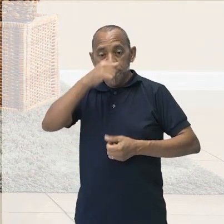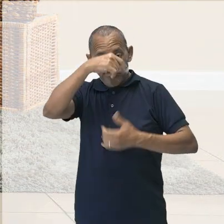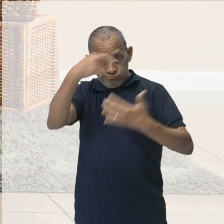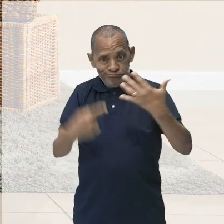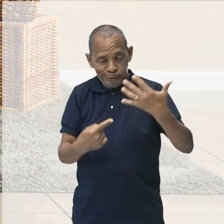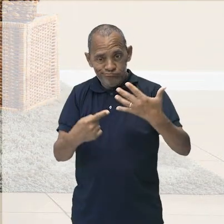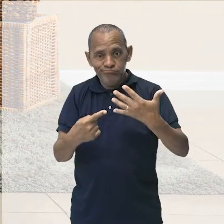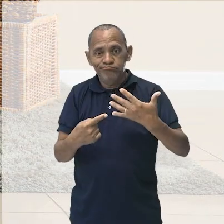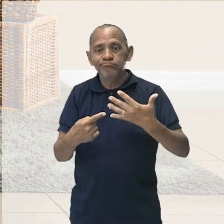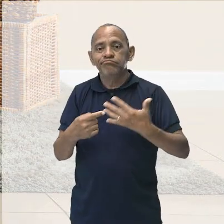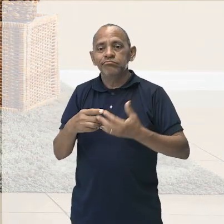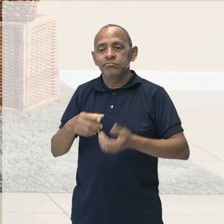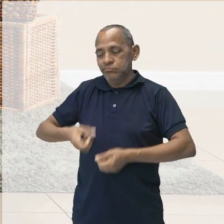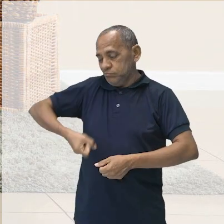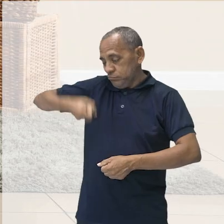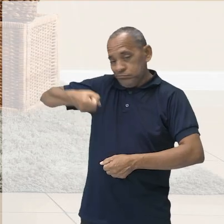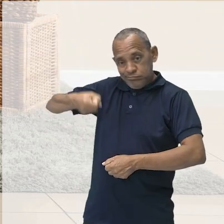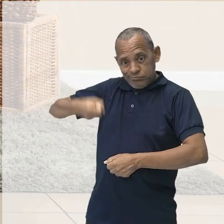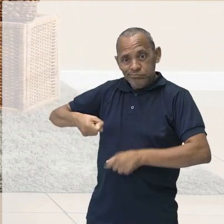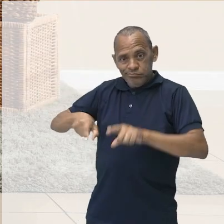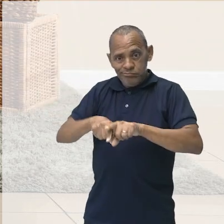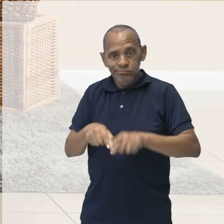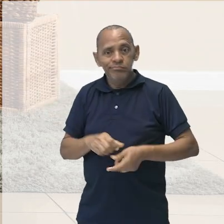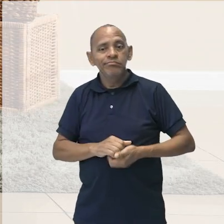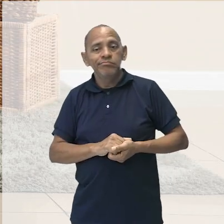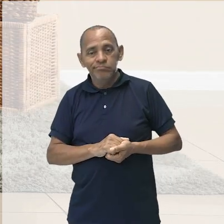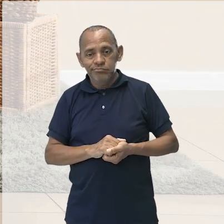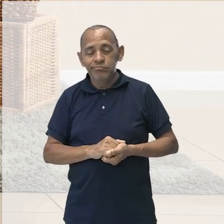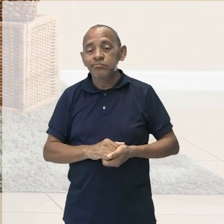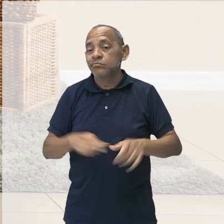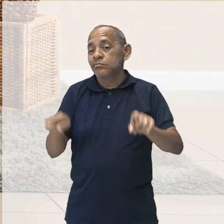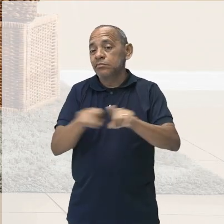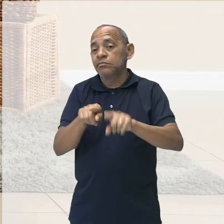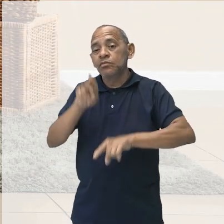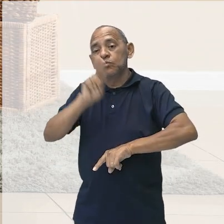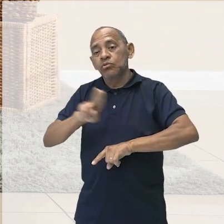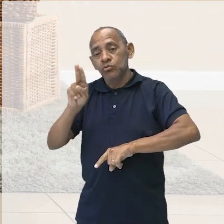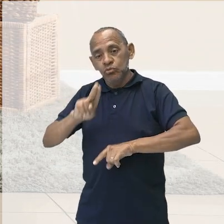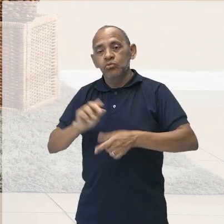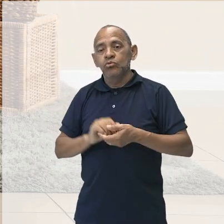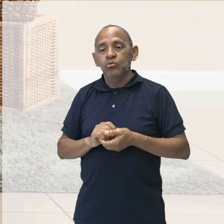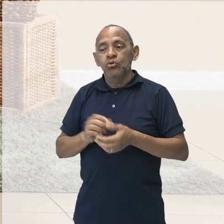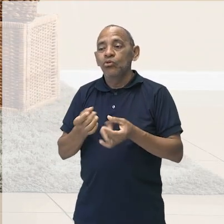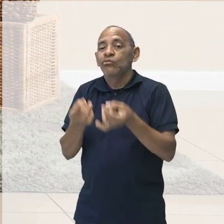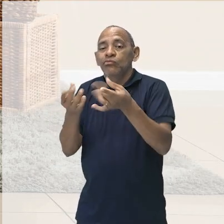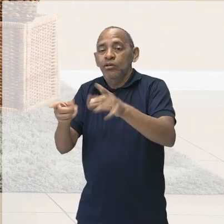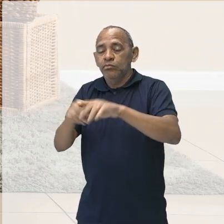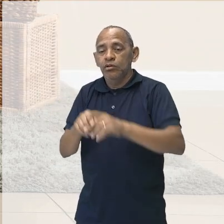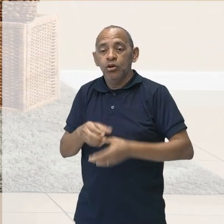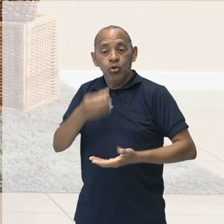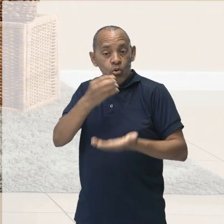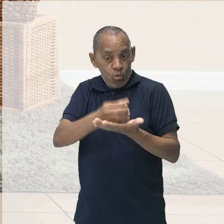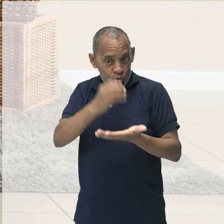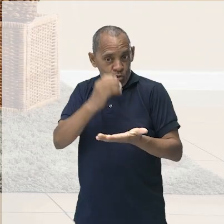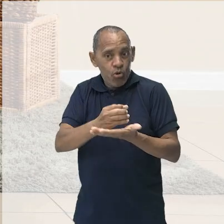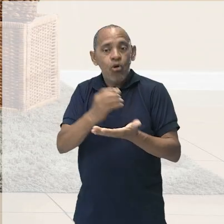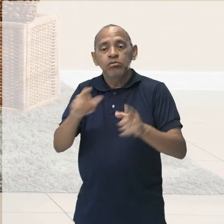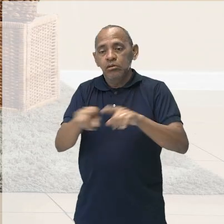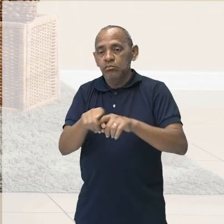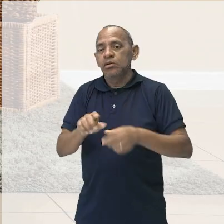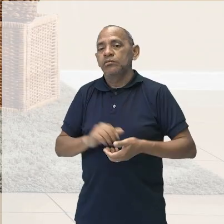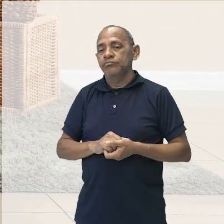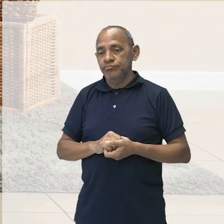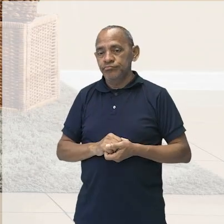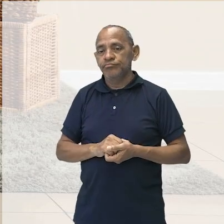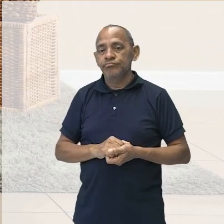As sacolas plásticas é um exemplo disso, bem como utensílios descartáveis, os copos também são outro exemplo.